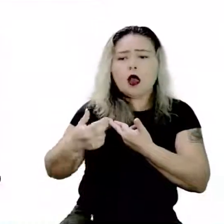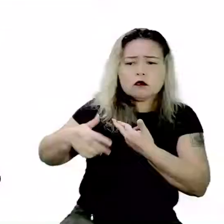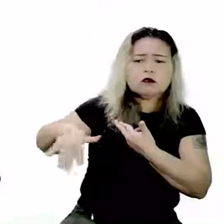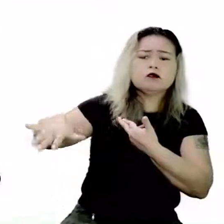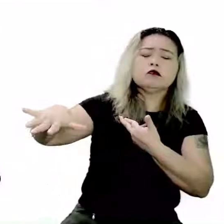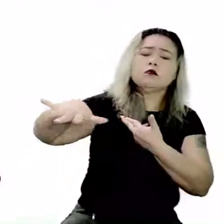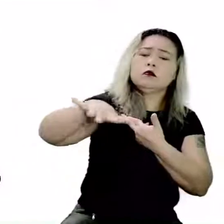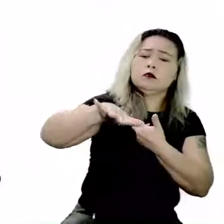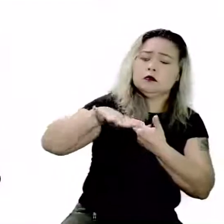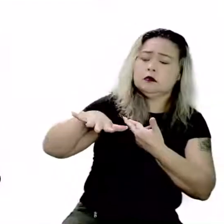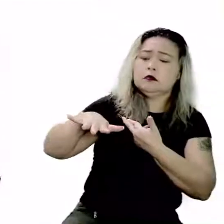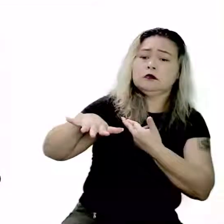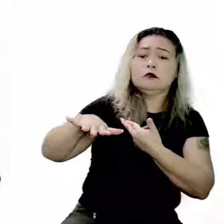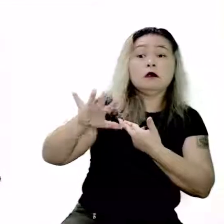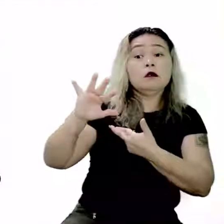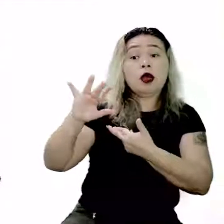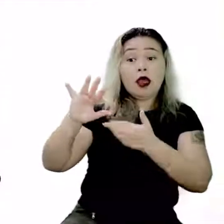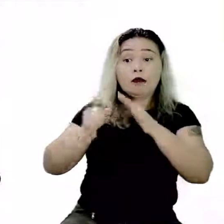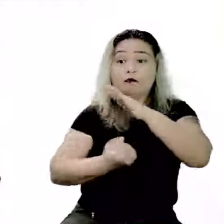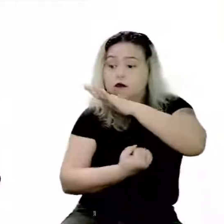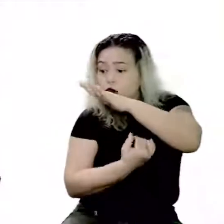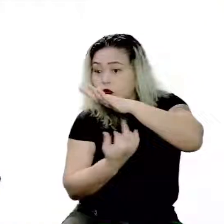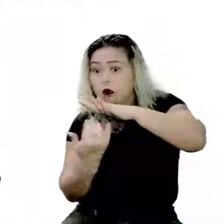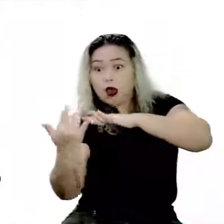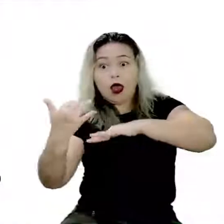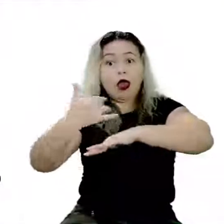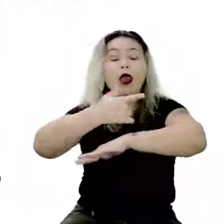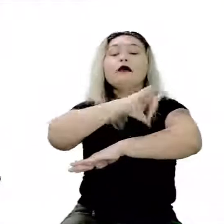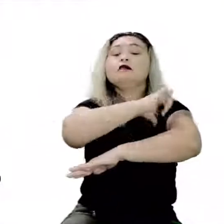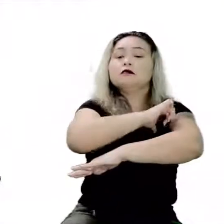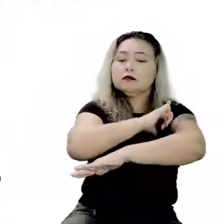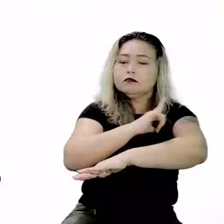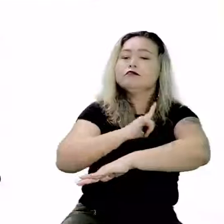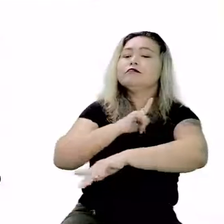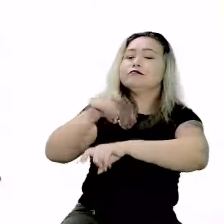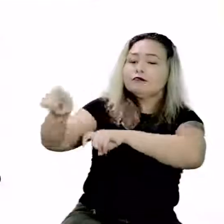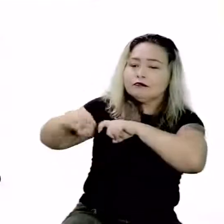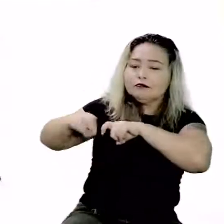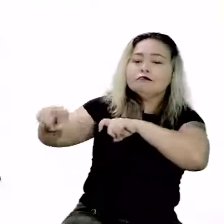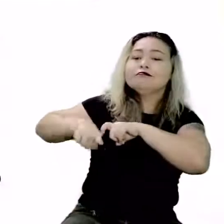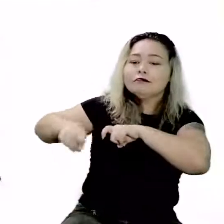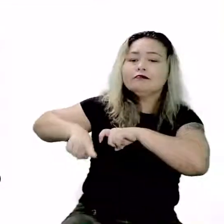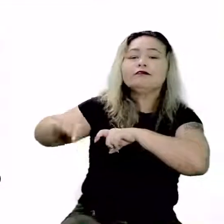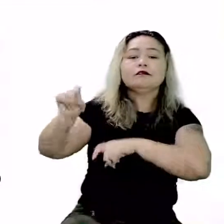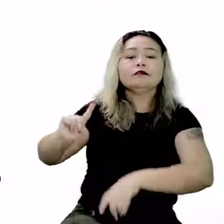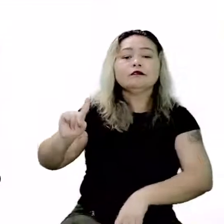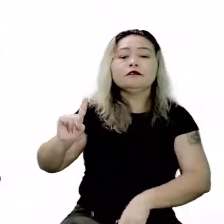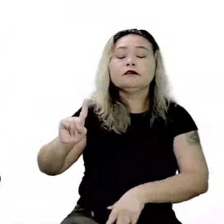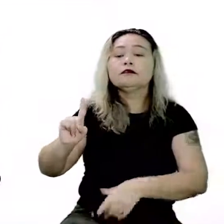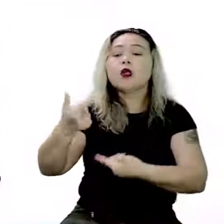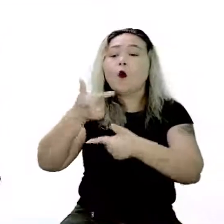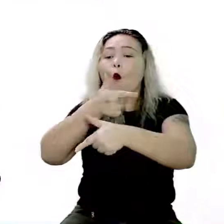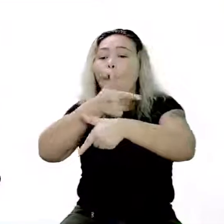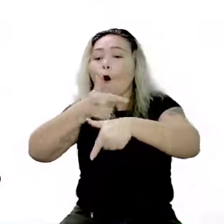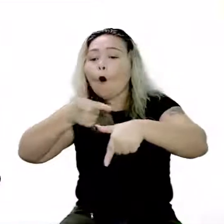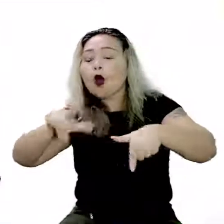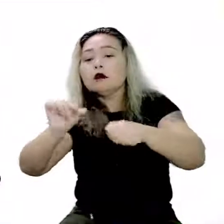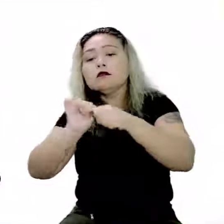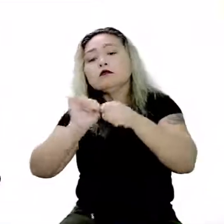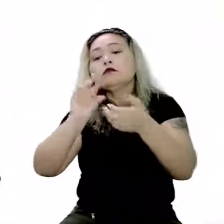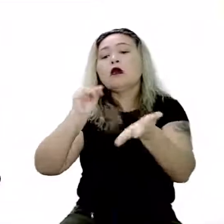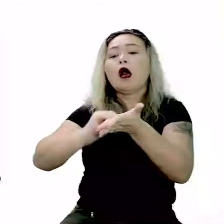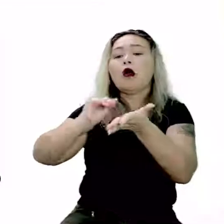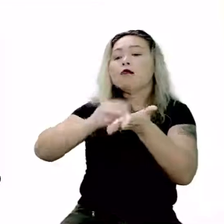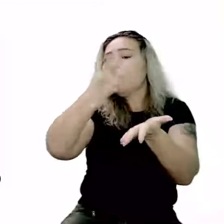a questão ambiental, ela sim, muito produtiva. E sabemos disso, que precisamos da Amazônia em pé. Ela vazia porque a ocupação dela